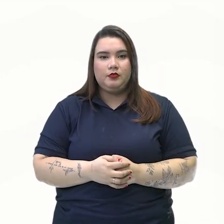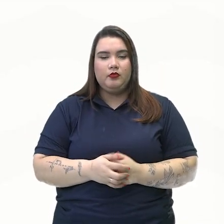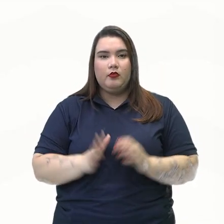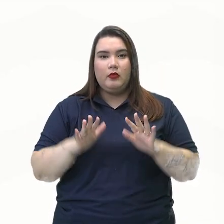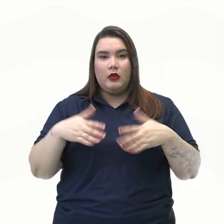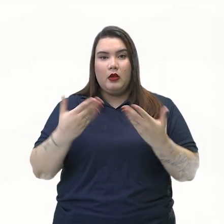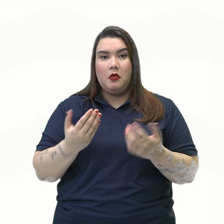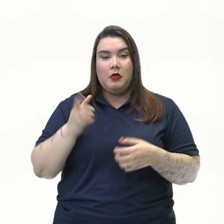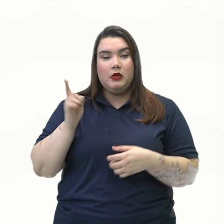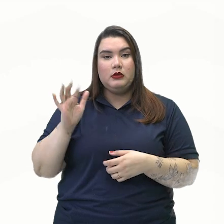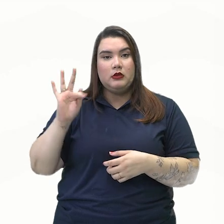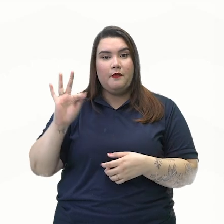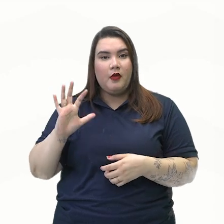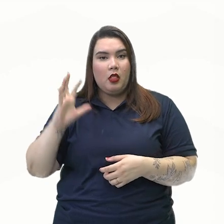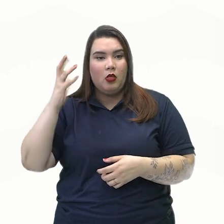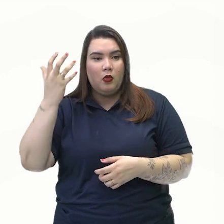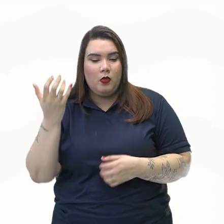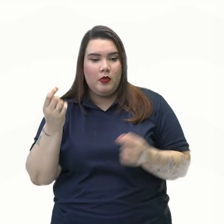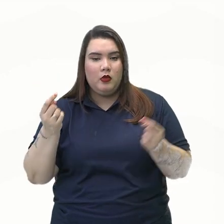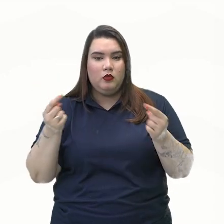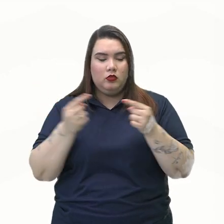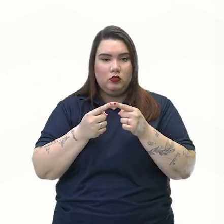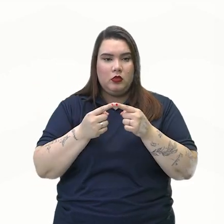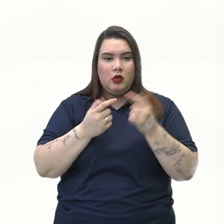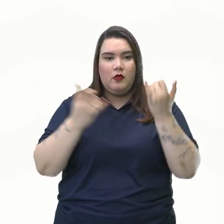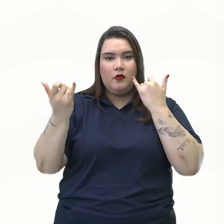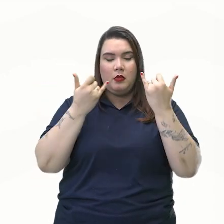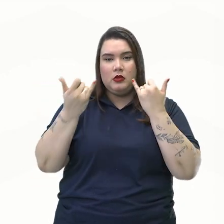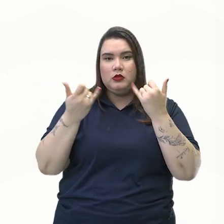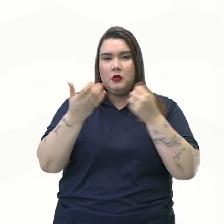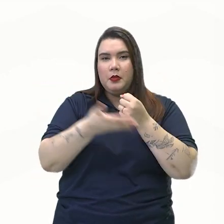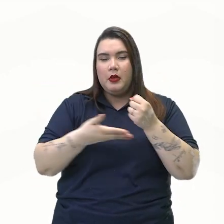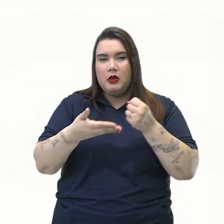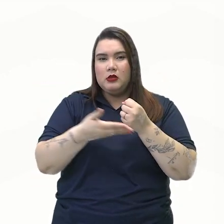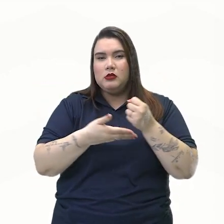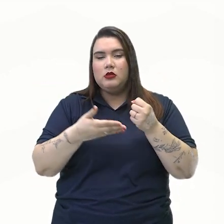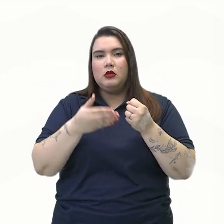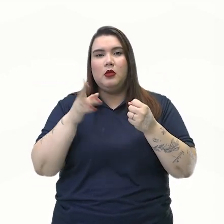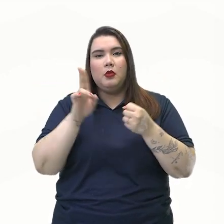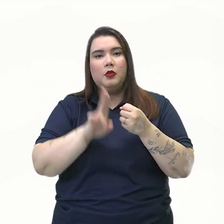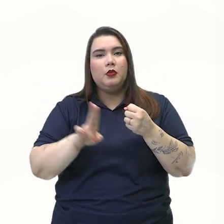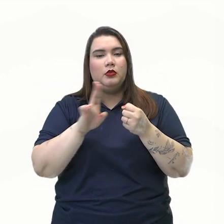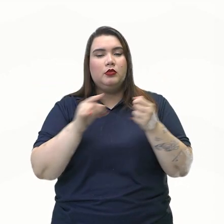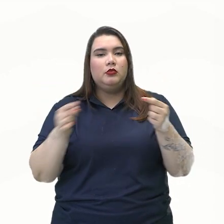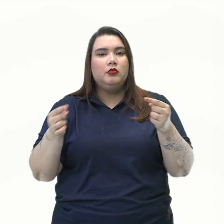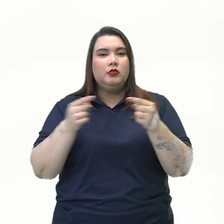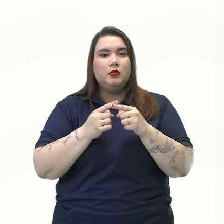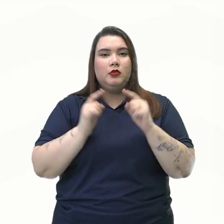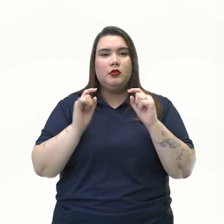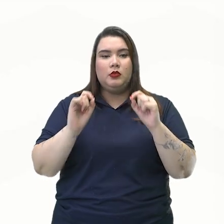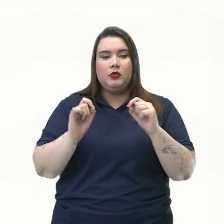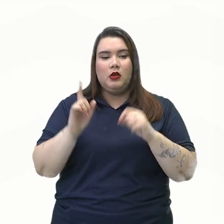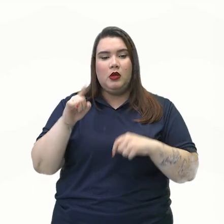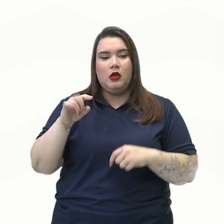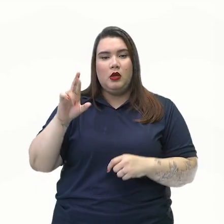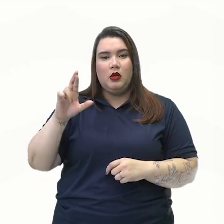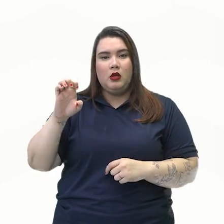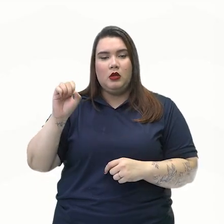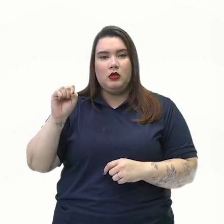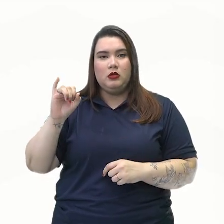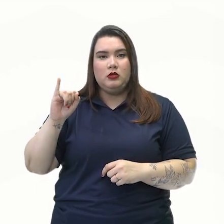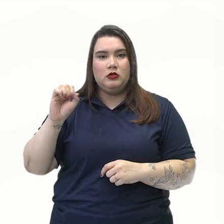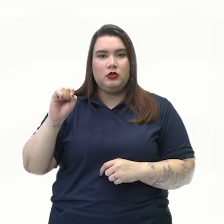esse fenômeno do touchscreen, né, ou seja, o princípio de funcionamento do touchscreen, vai ser baseado aí na resistência elétrica